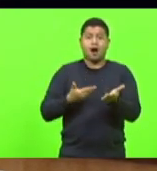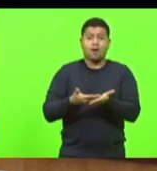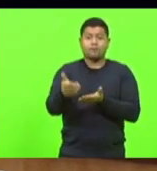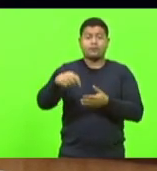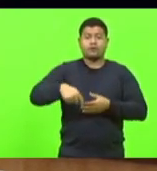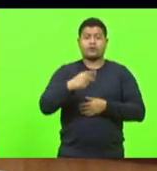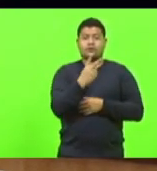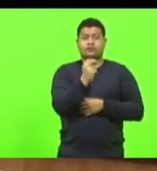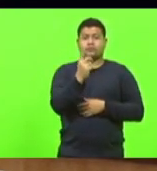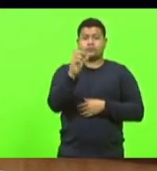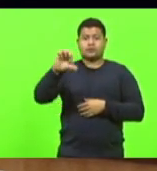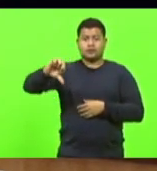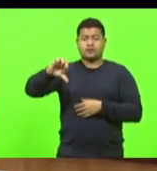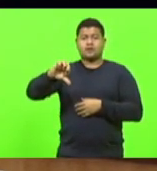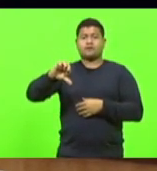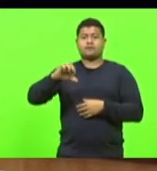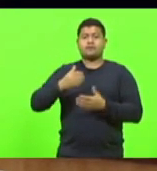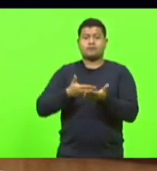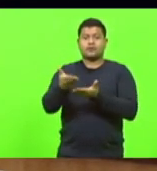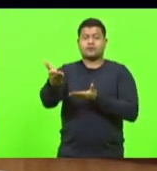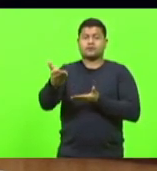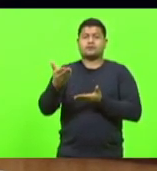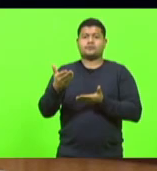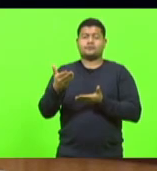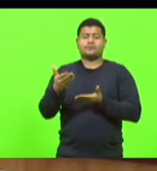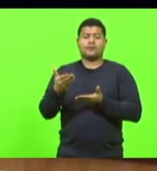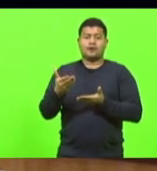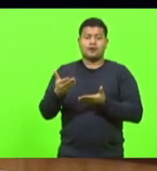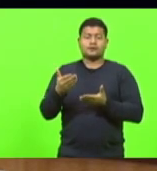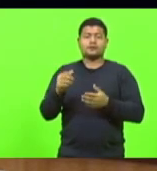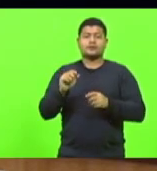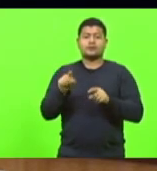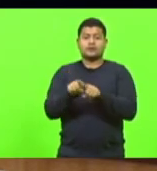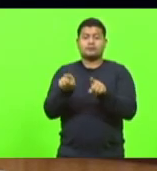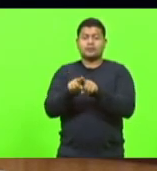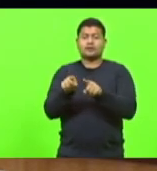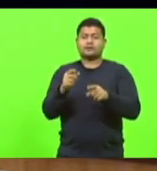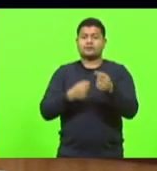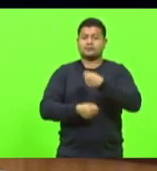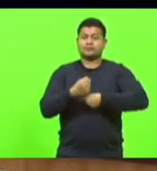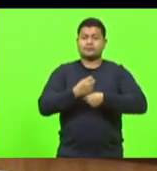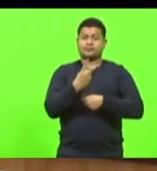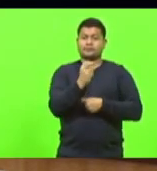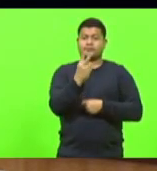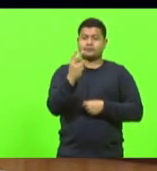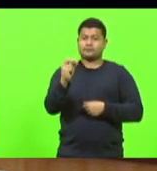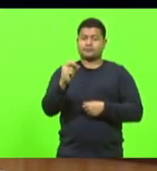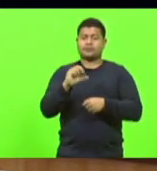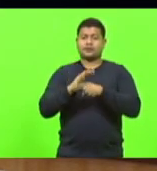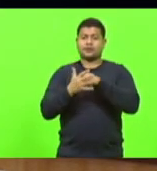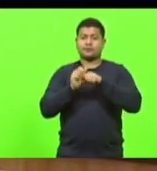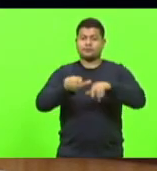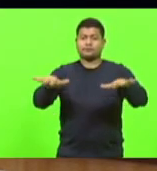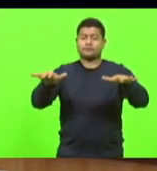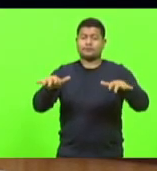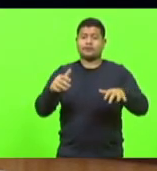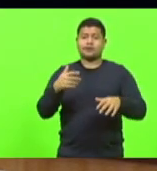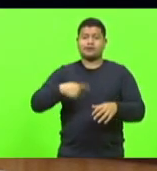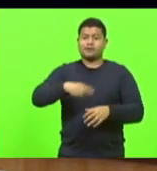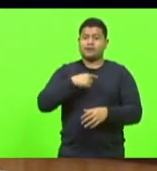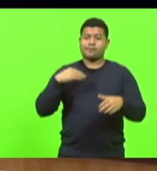em função da pandemia ficou na gaveta e agora nós temos esta reforma da